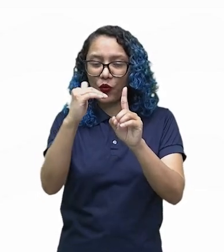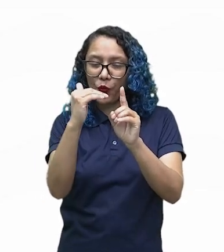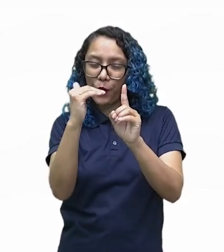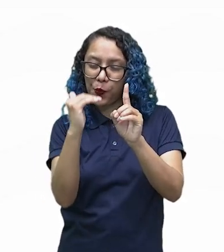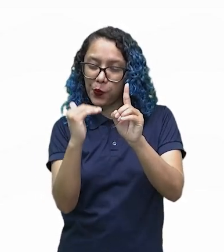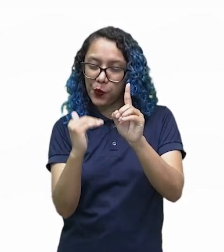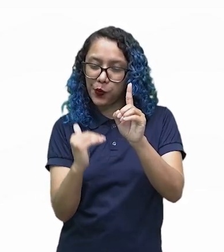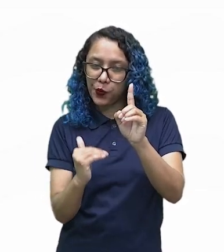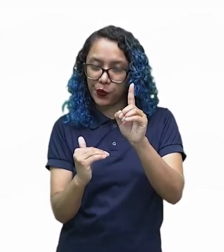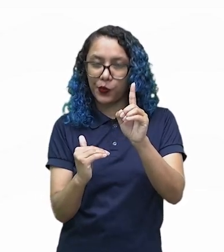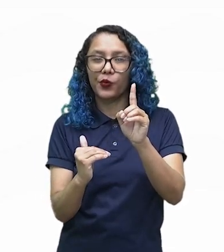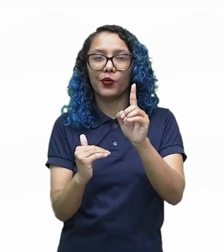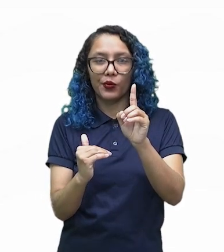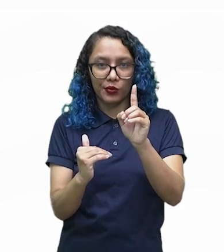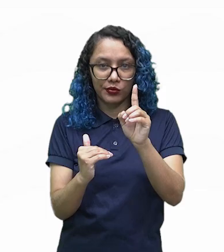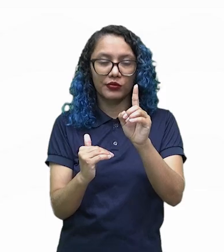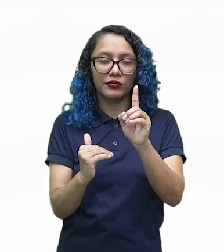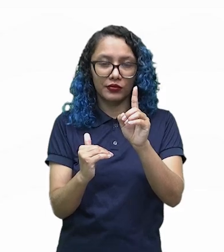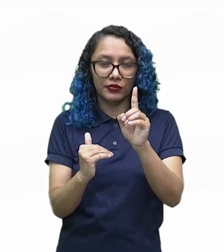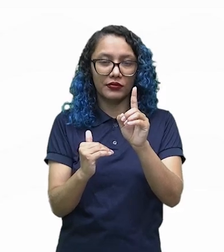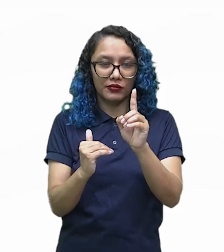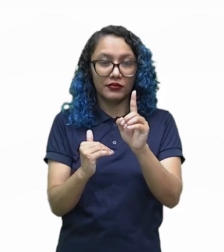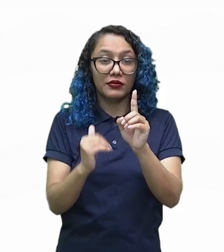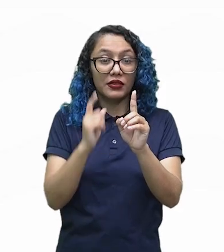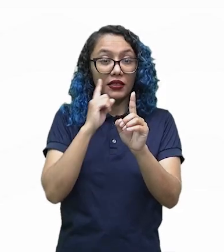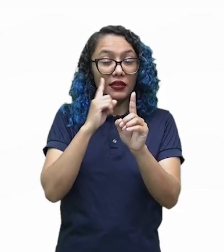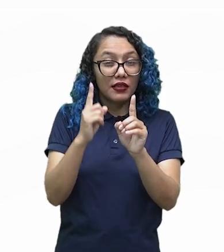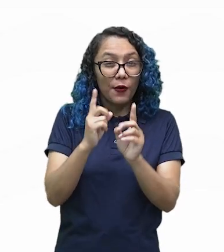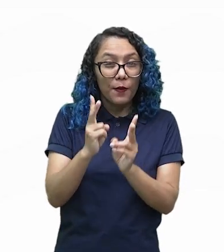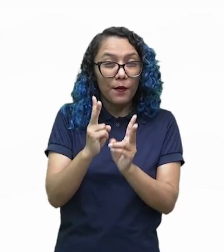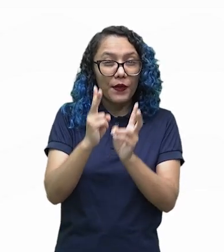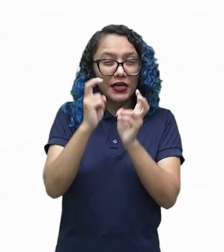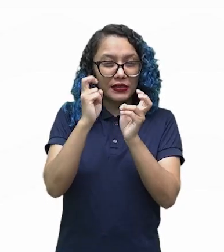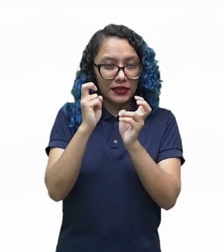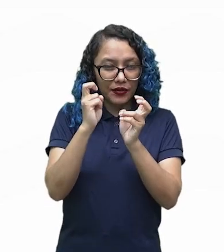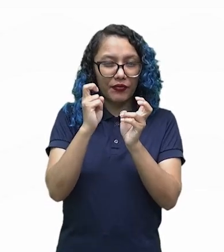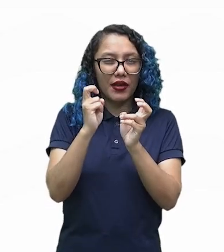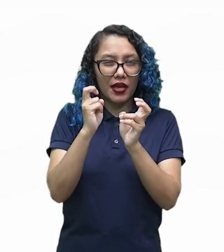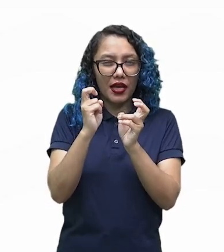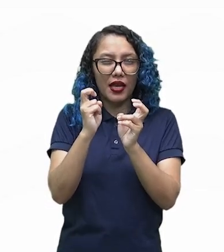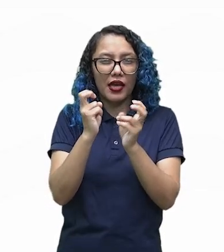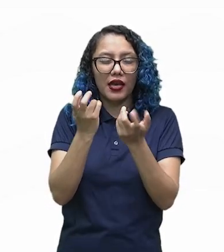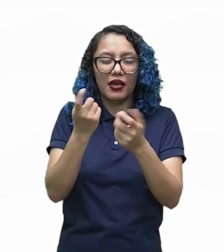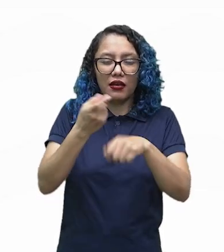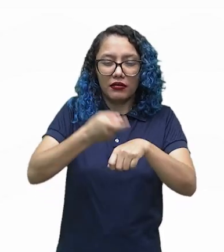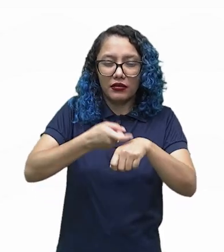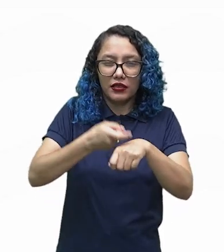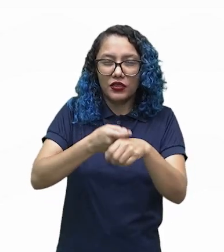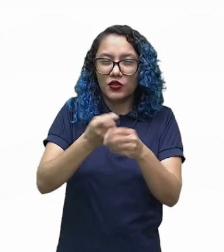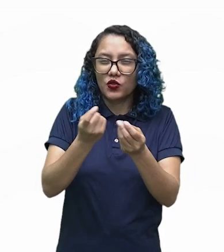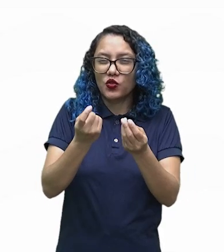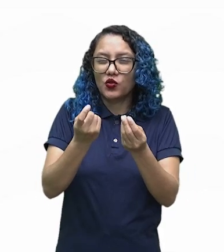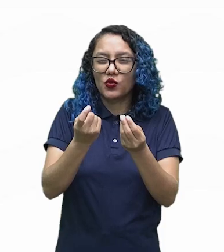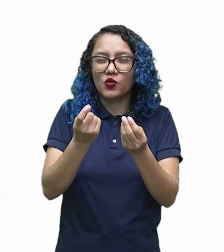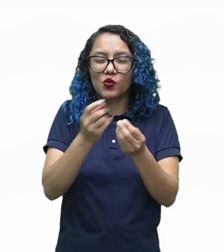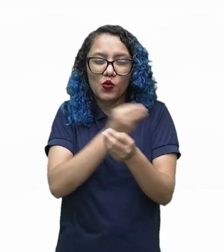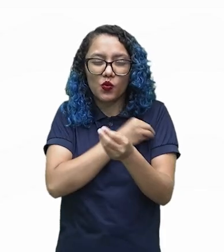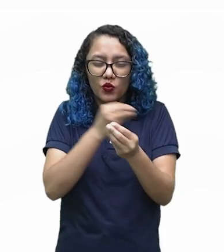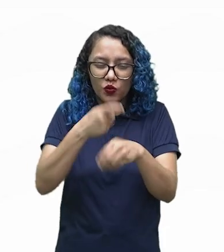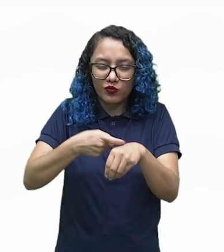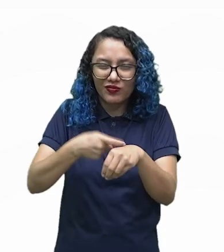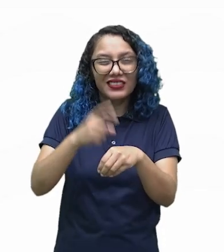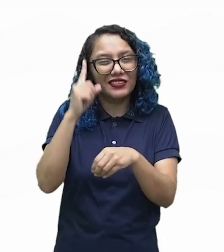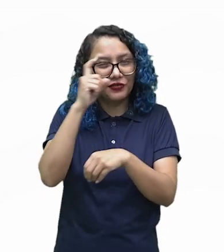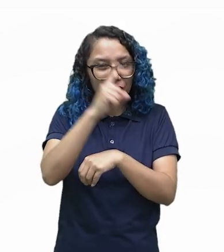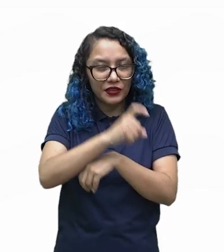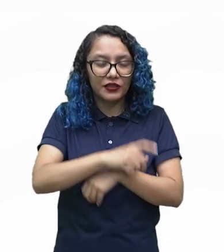gente vai conseguir observar essa substância, o etanol, no seu estado sólido, né? O ferro, como eu já havia falado,